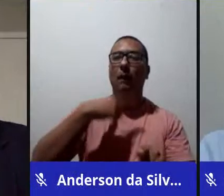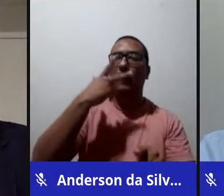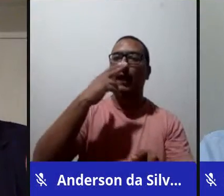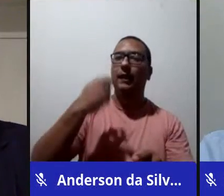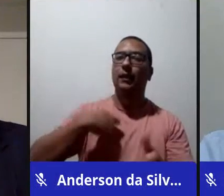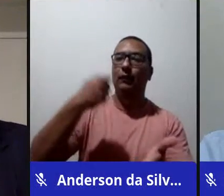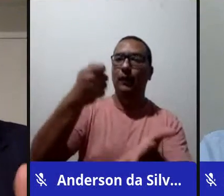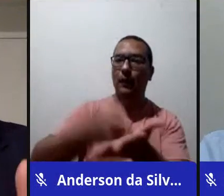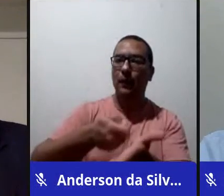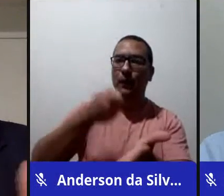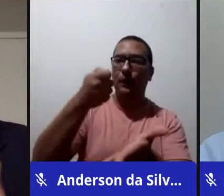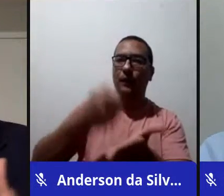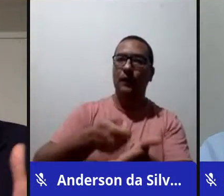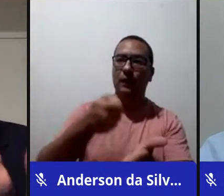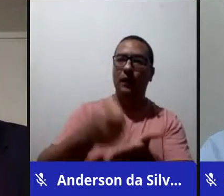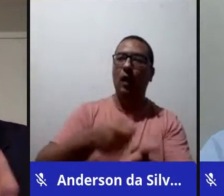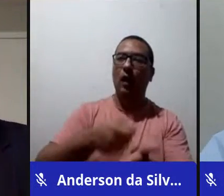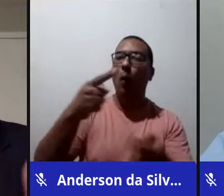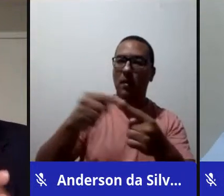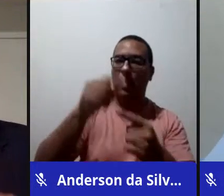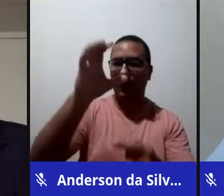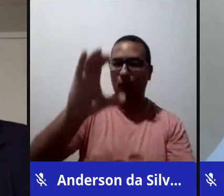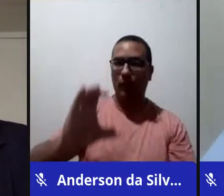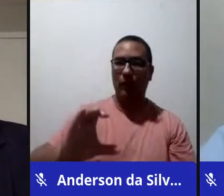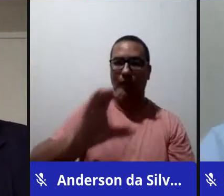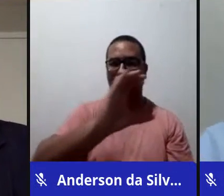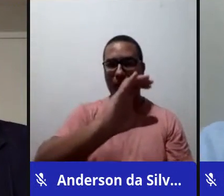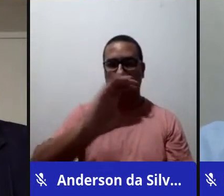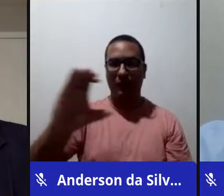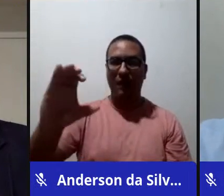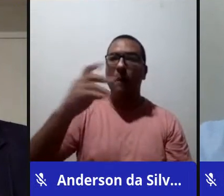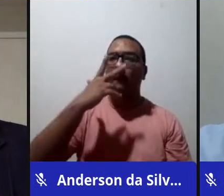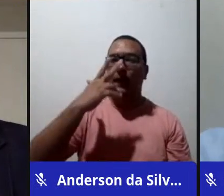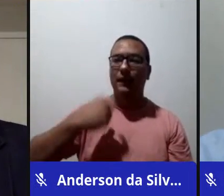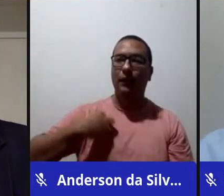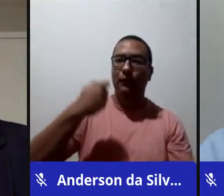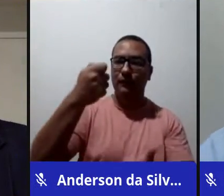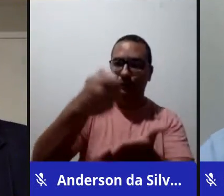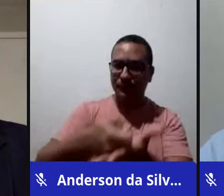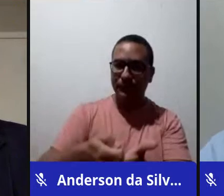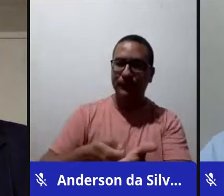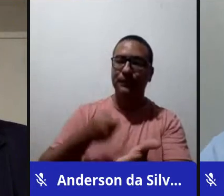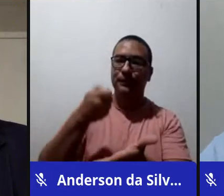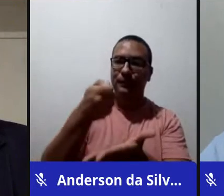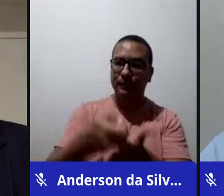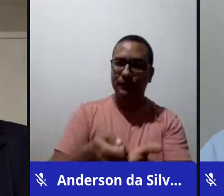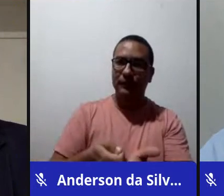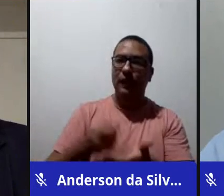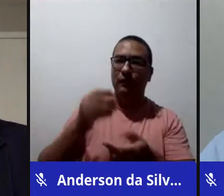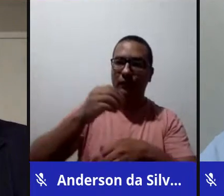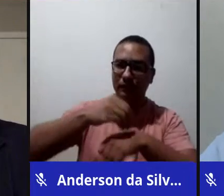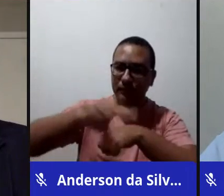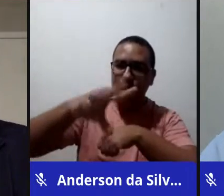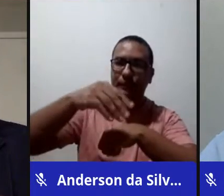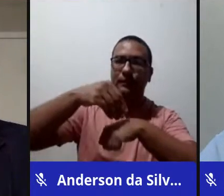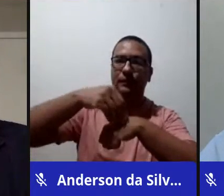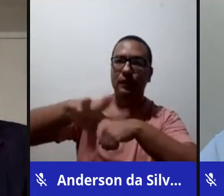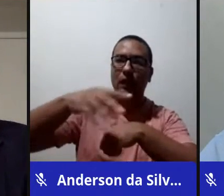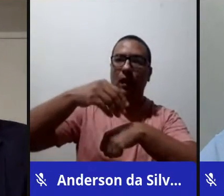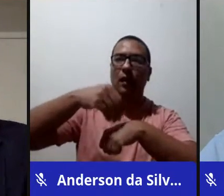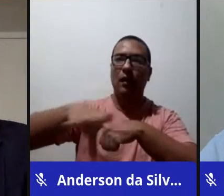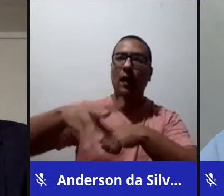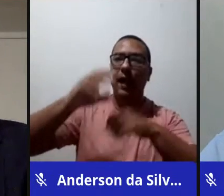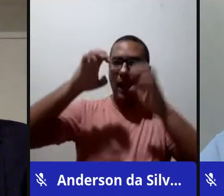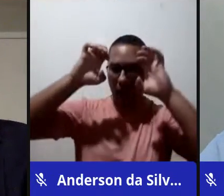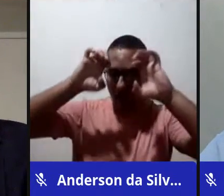Até porque sou cristão, sou católico, então eu procuro realmente transmitir esses, digamos assim, esses princípios éticos